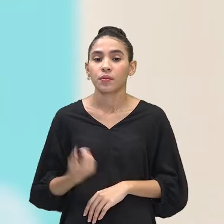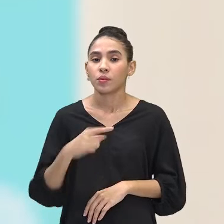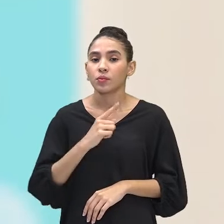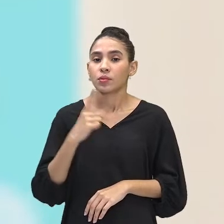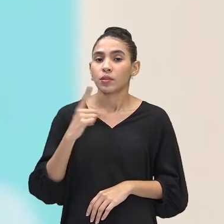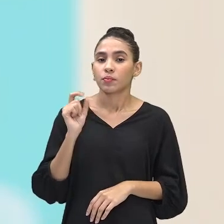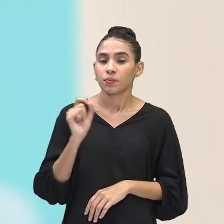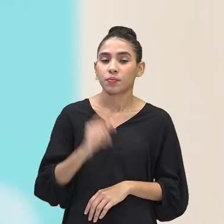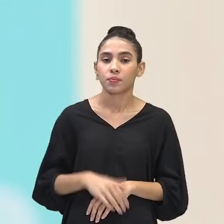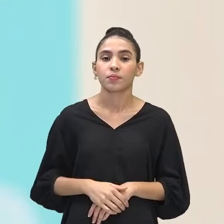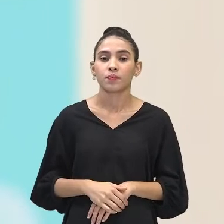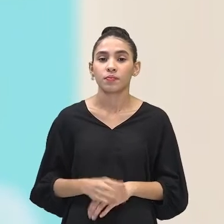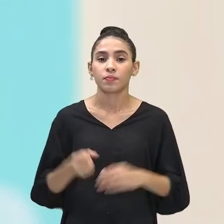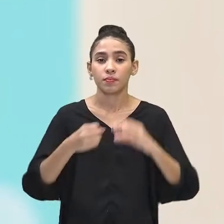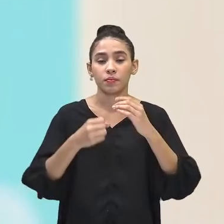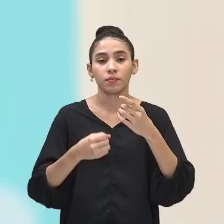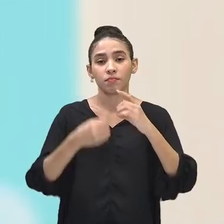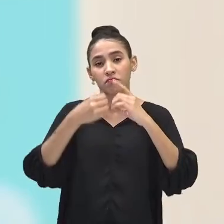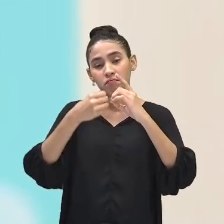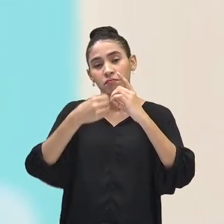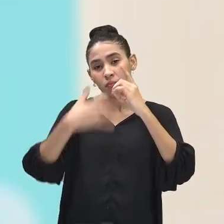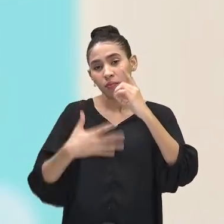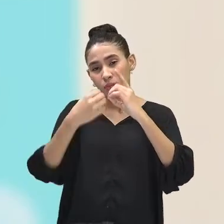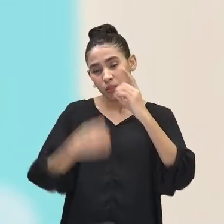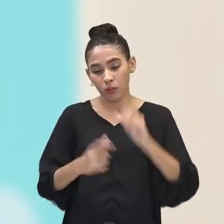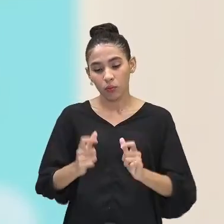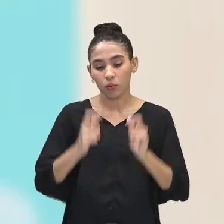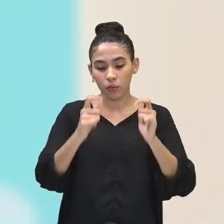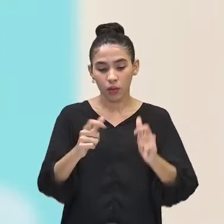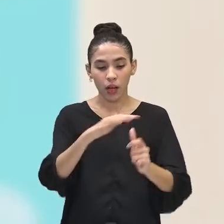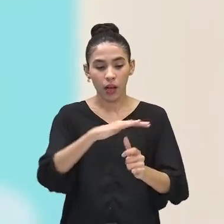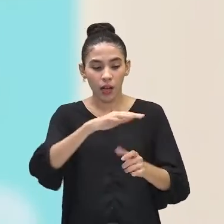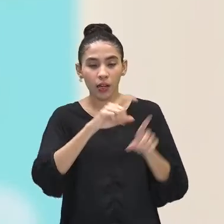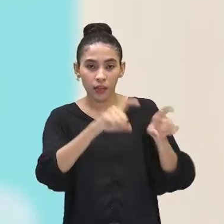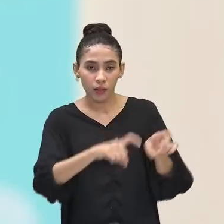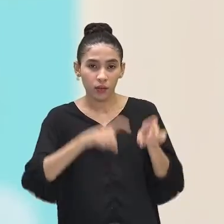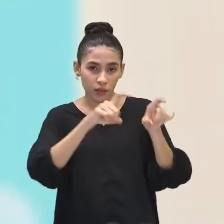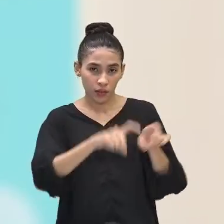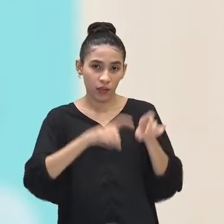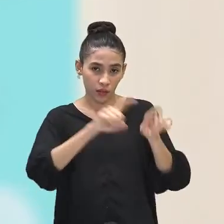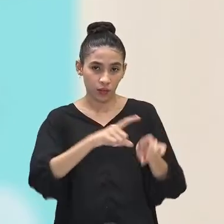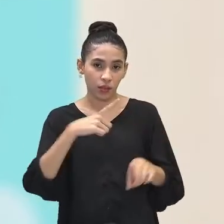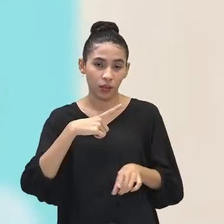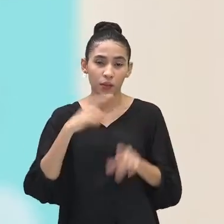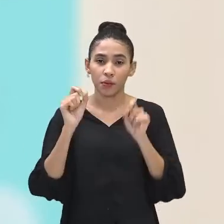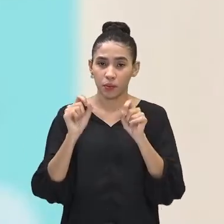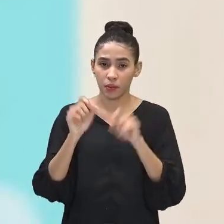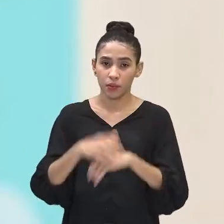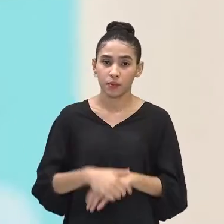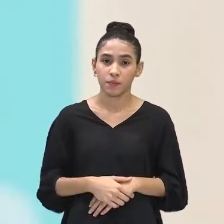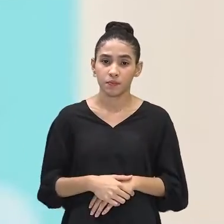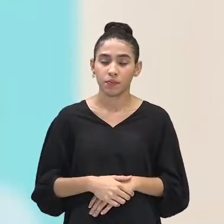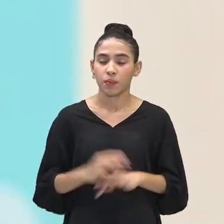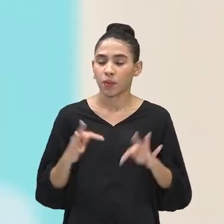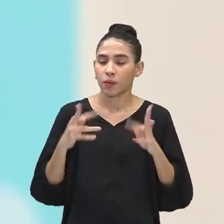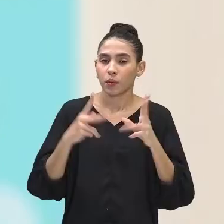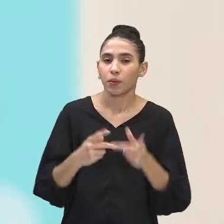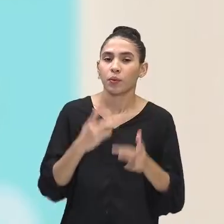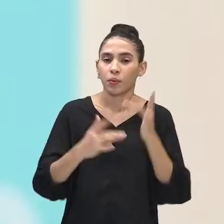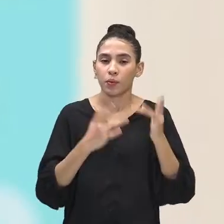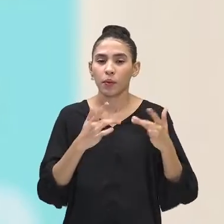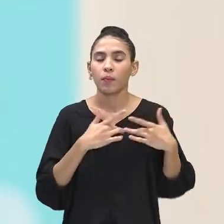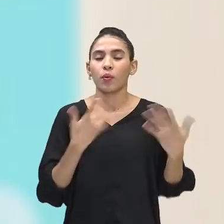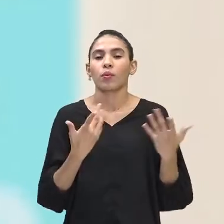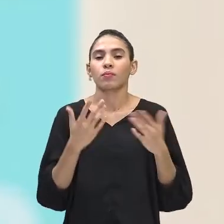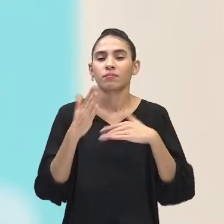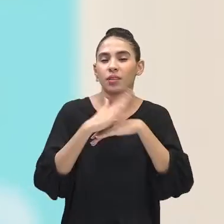aí a descrição realmente de um lugar rural no qual eu tenho o quê? Sabe? Todo o amor, todo o